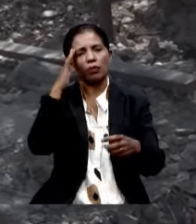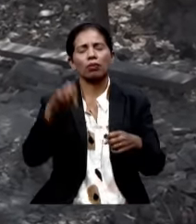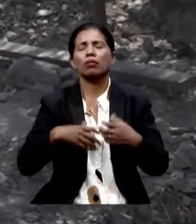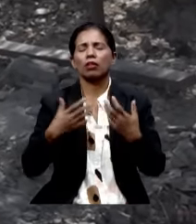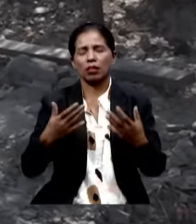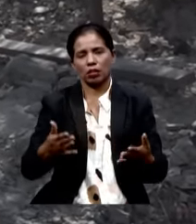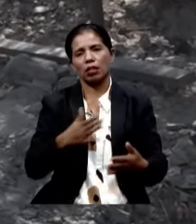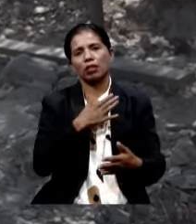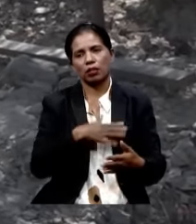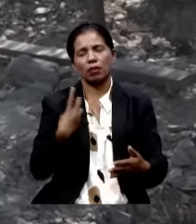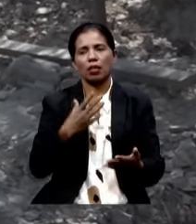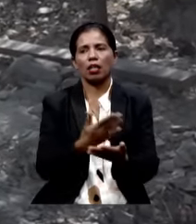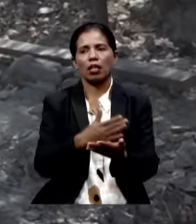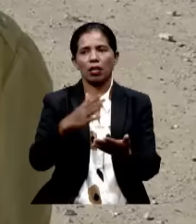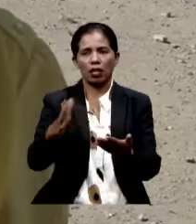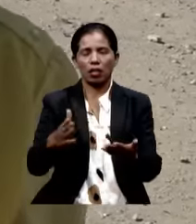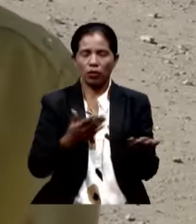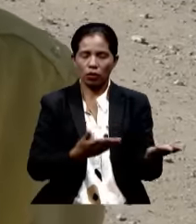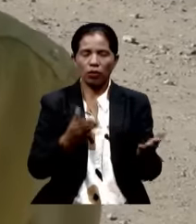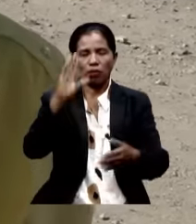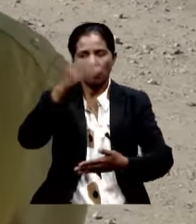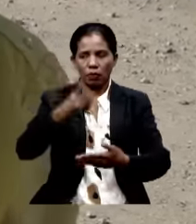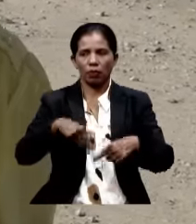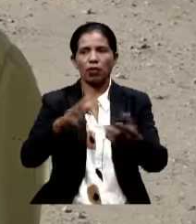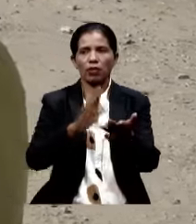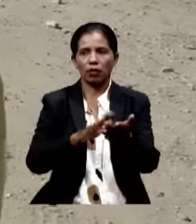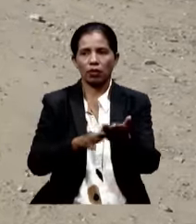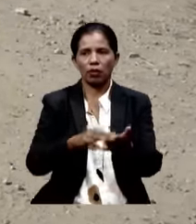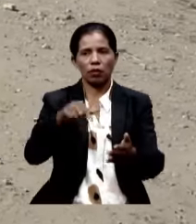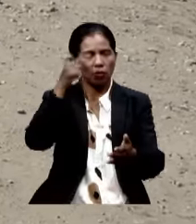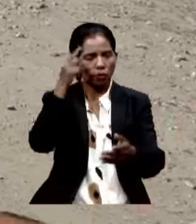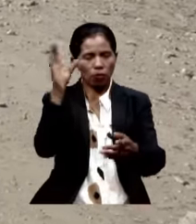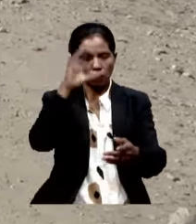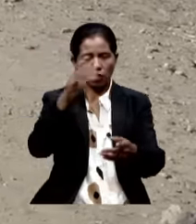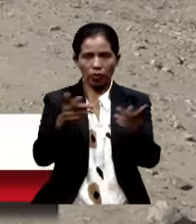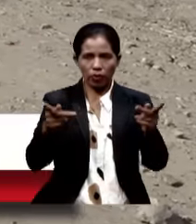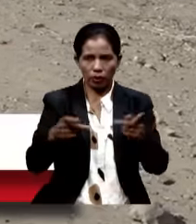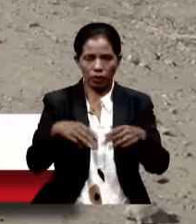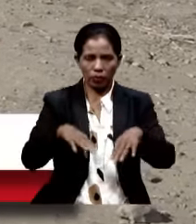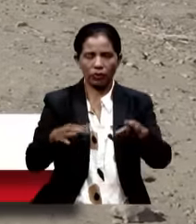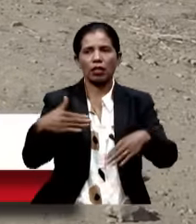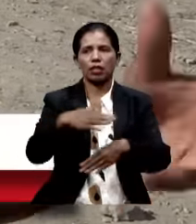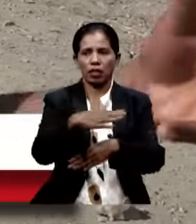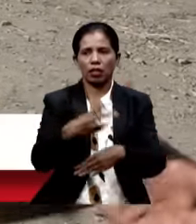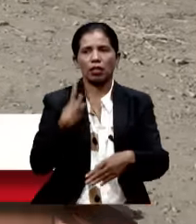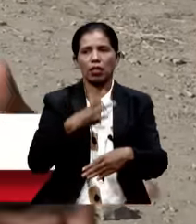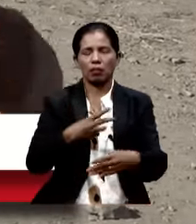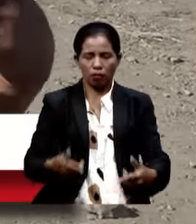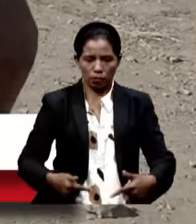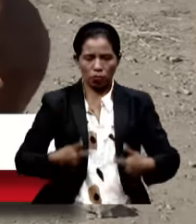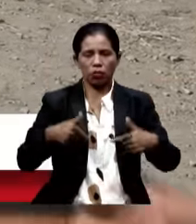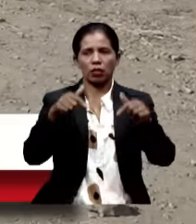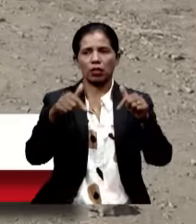Kasiana milori sai nema katu dudu am nomba iskola. Ha usu ba governo sira bele buka fatin ba ami bele fani kan. Ida ne tama ami moris ya ne